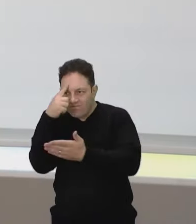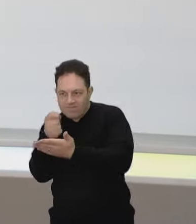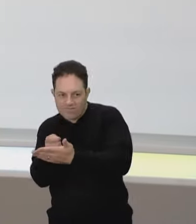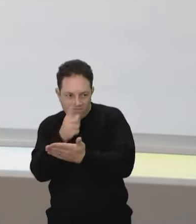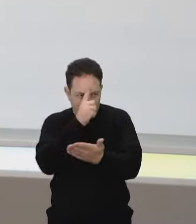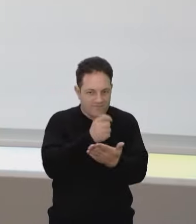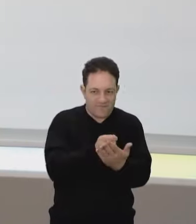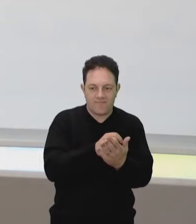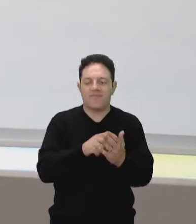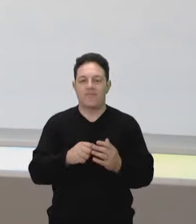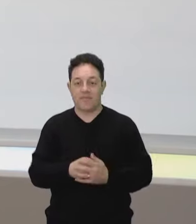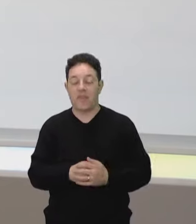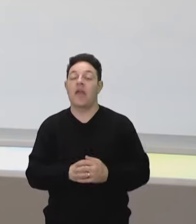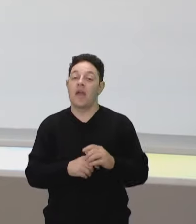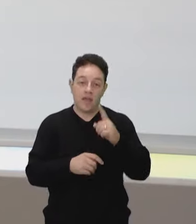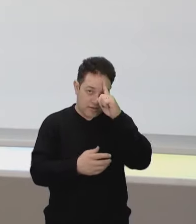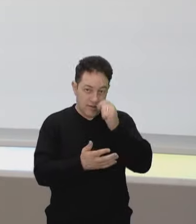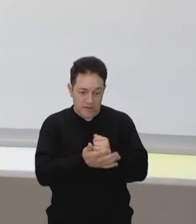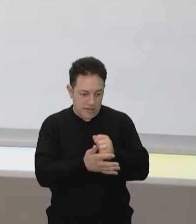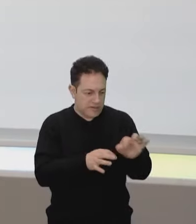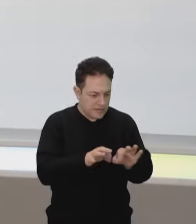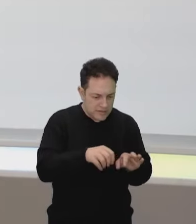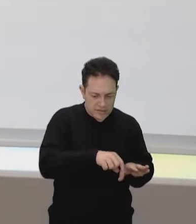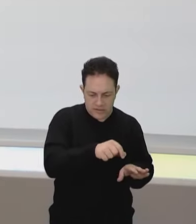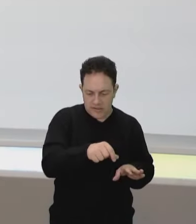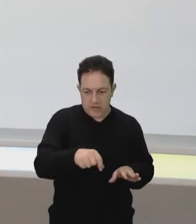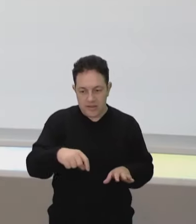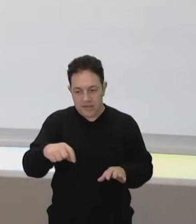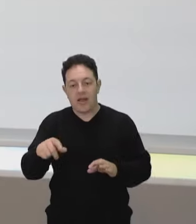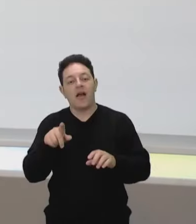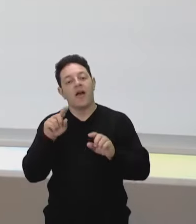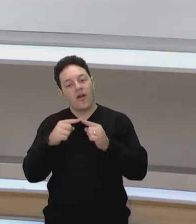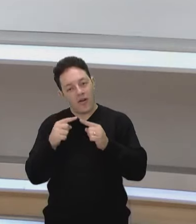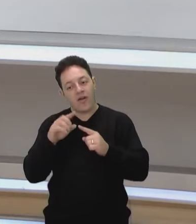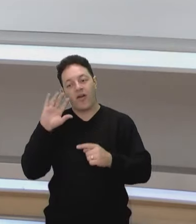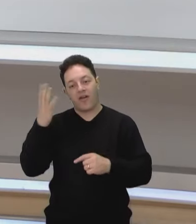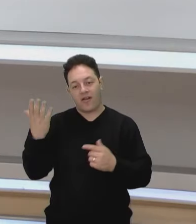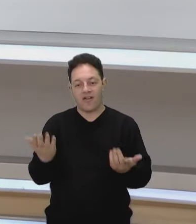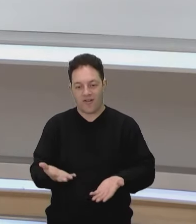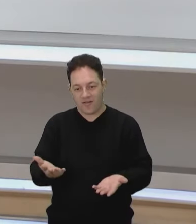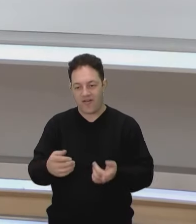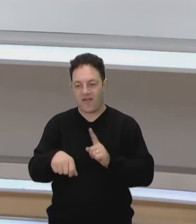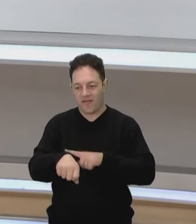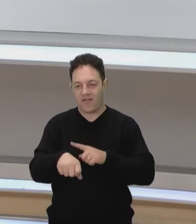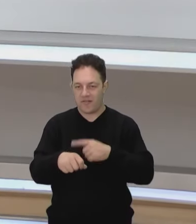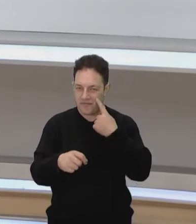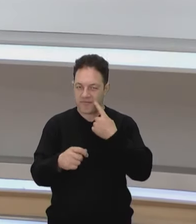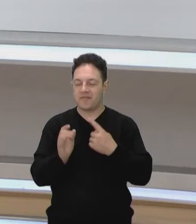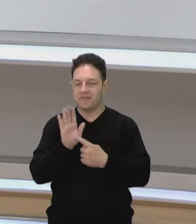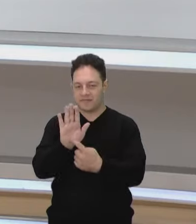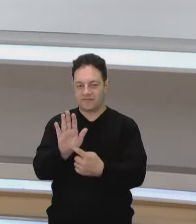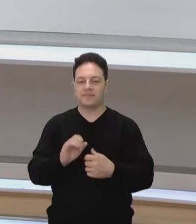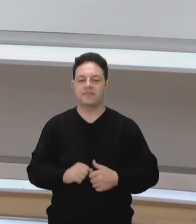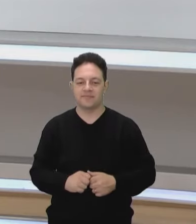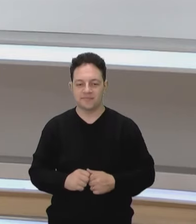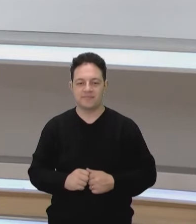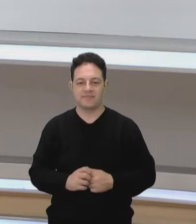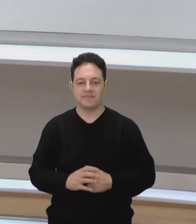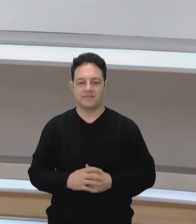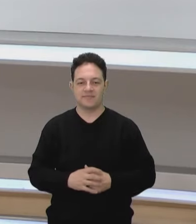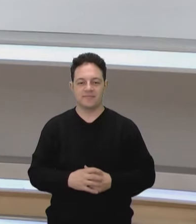ser tomadas. E essas decisões a ser tomadas, que é o que vai acontecer agora, que eu vou falar para vocês.